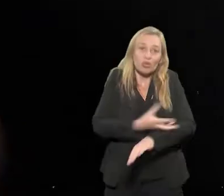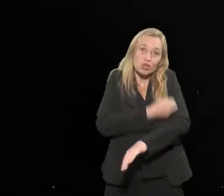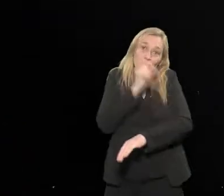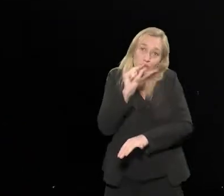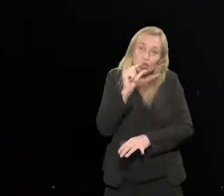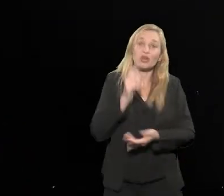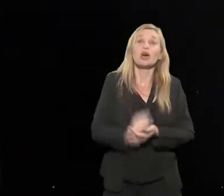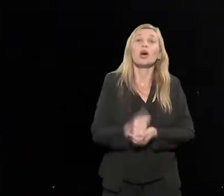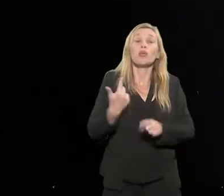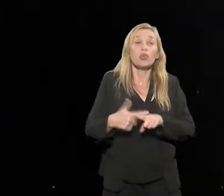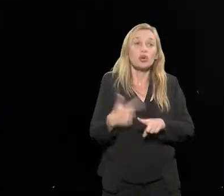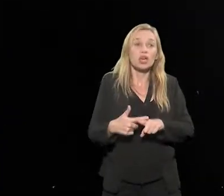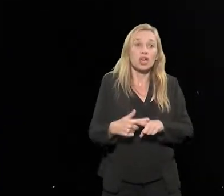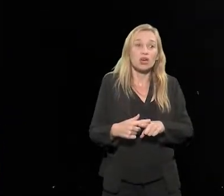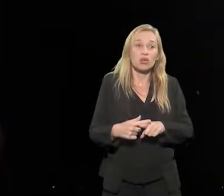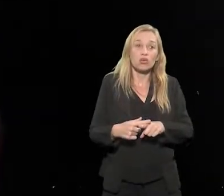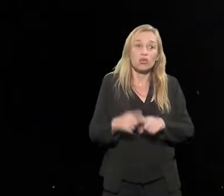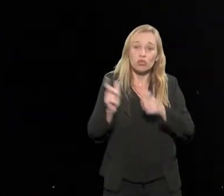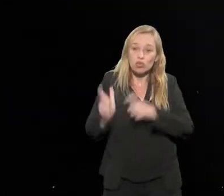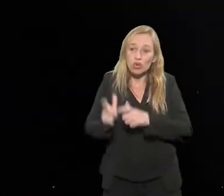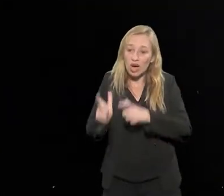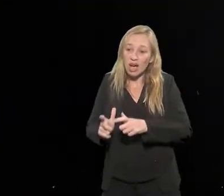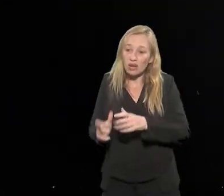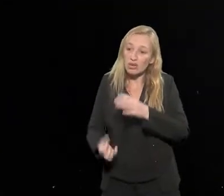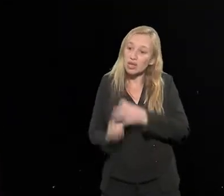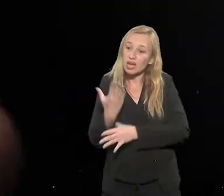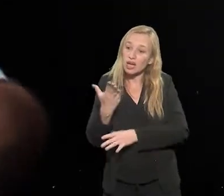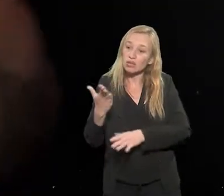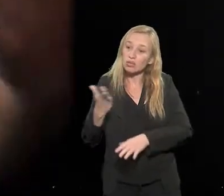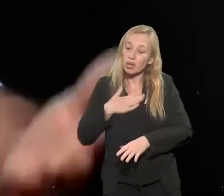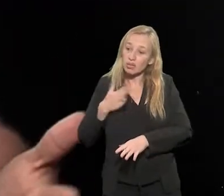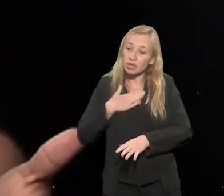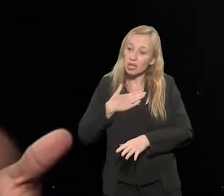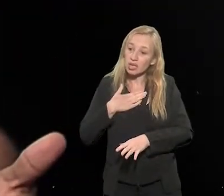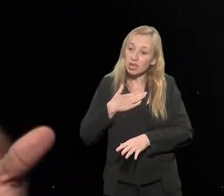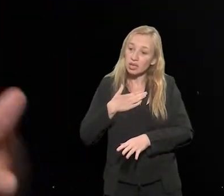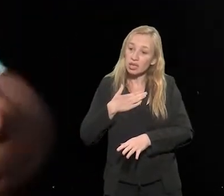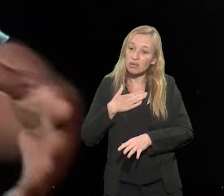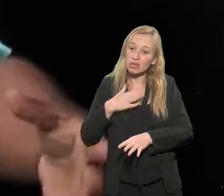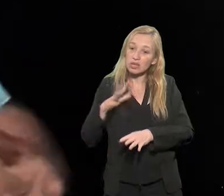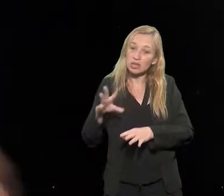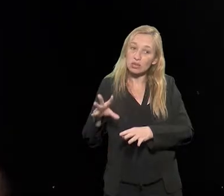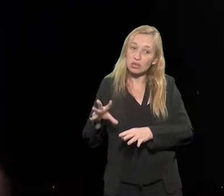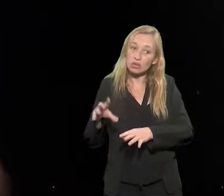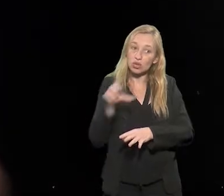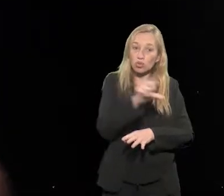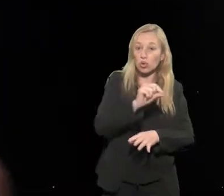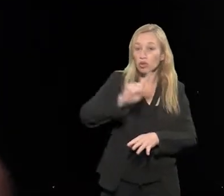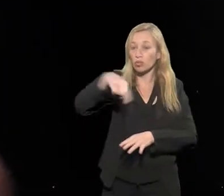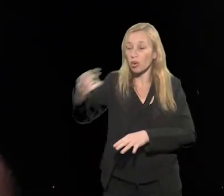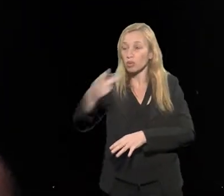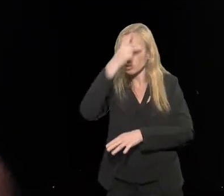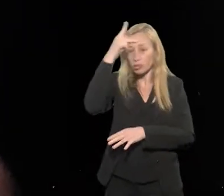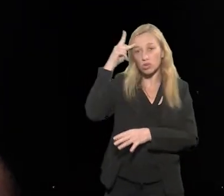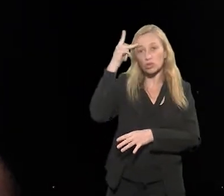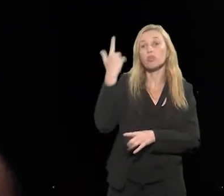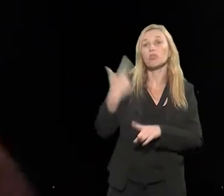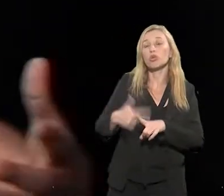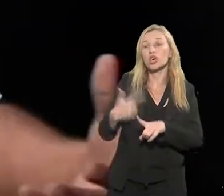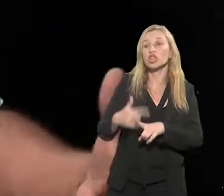pouquinho, mas é porque o espaço que foi gerado para mim estava sendo destinado a outra pessoa, porque eu já tinha